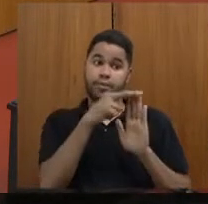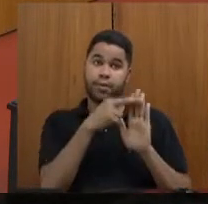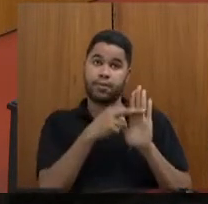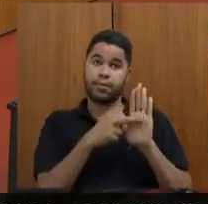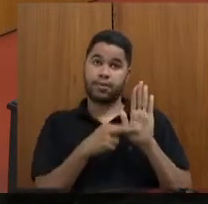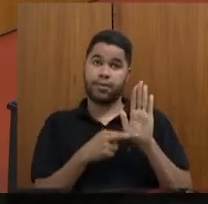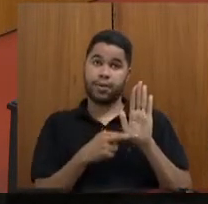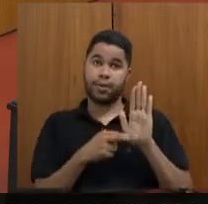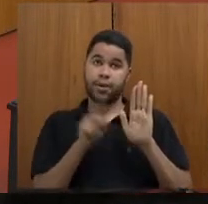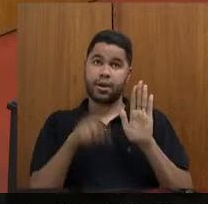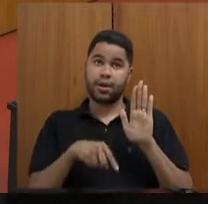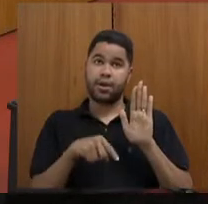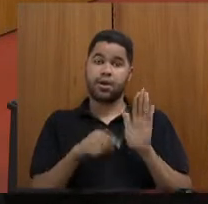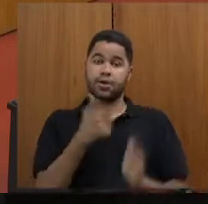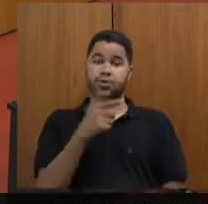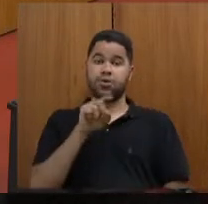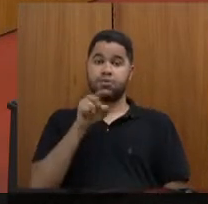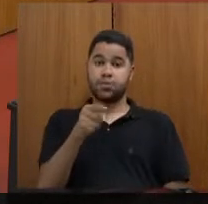a deliberação